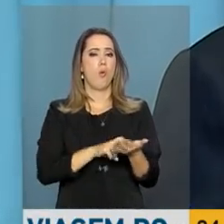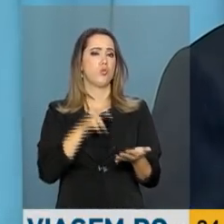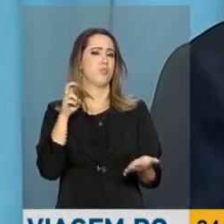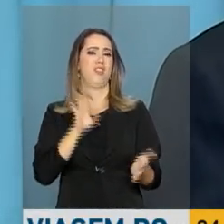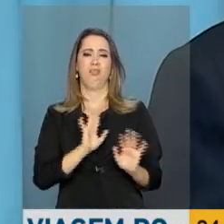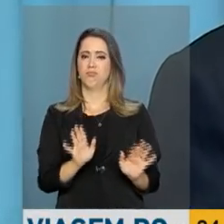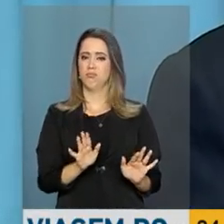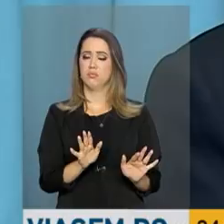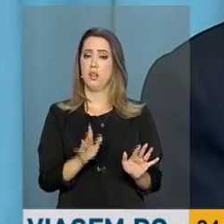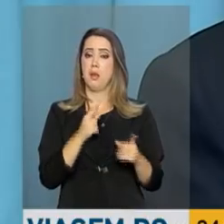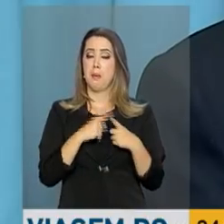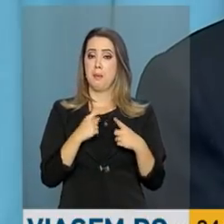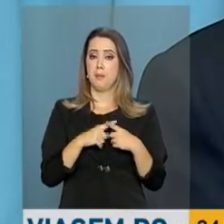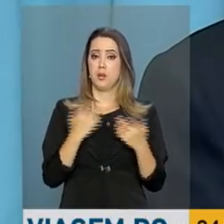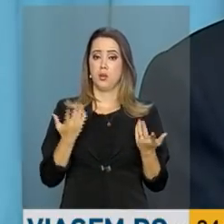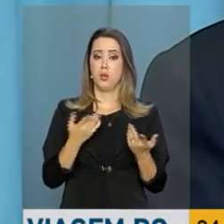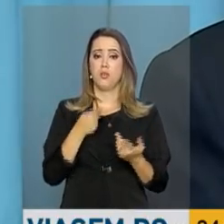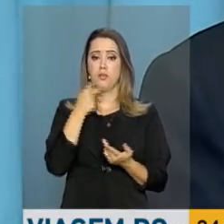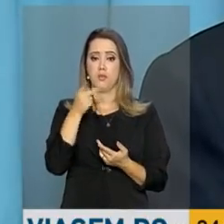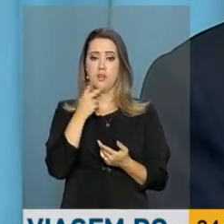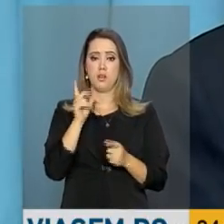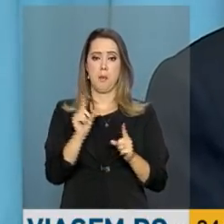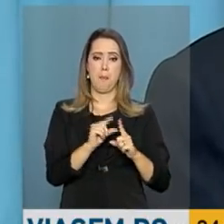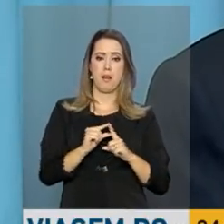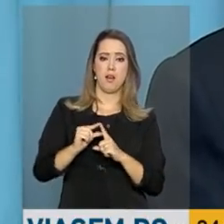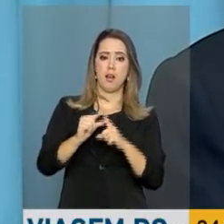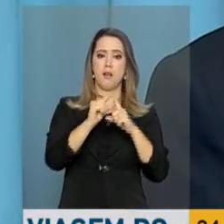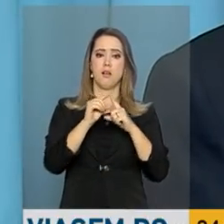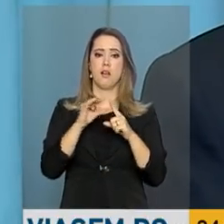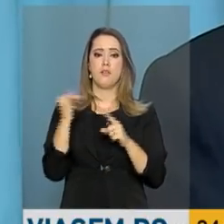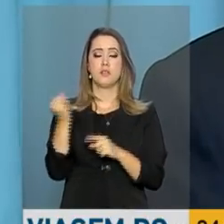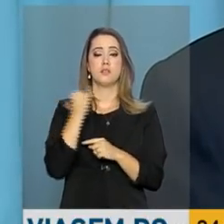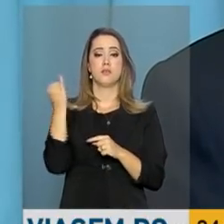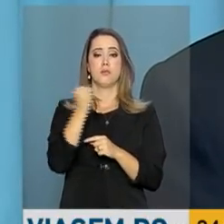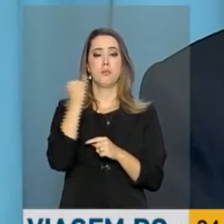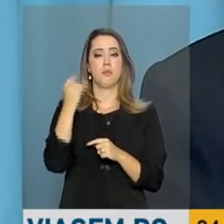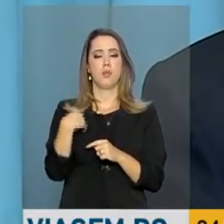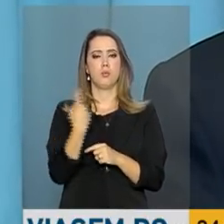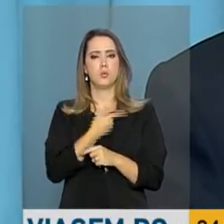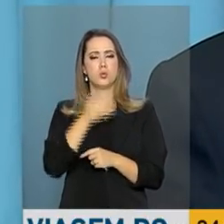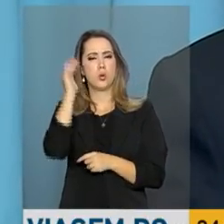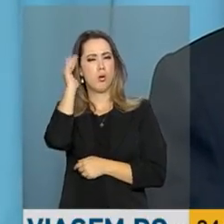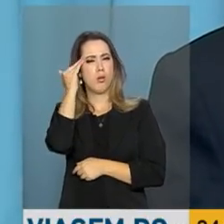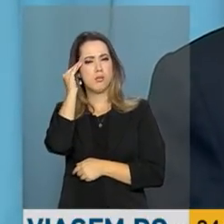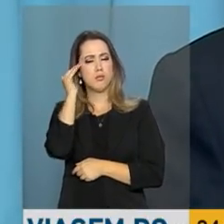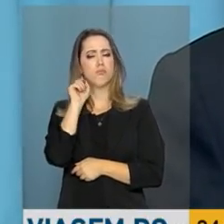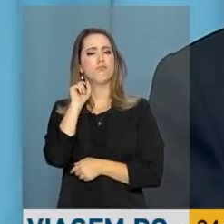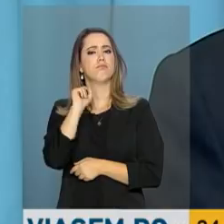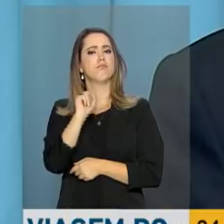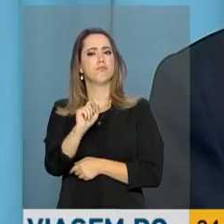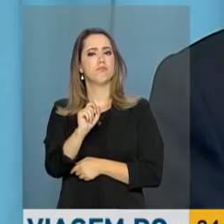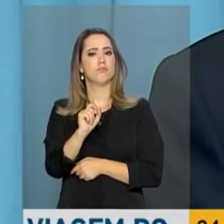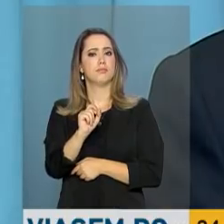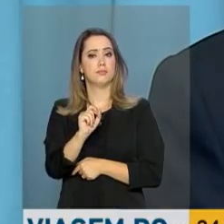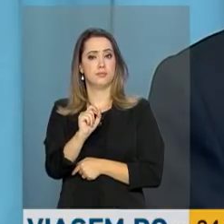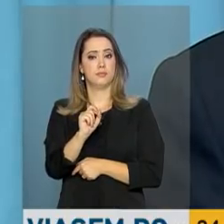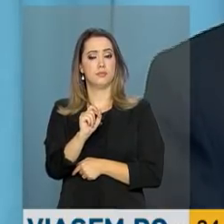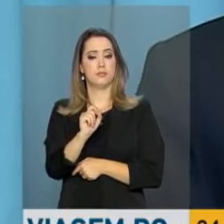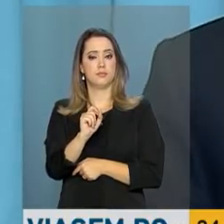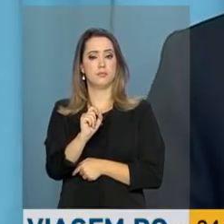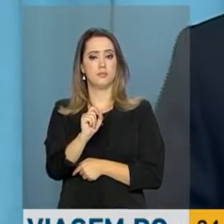manhã, porque hoje pela manhã eu usei palavras definidoras daquilo que nós entendemos